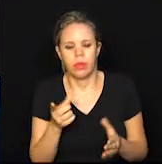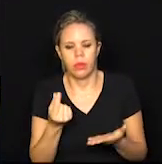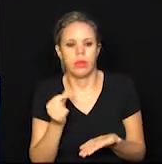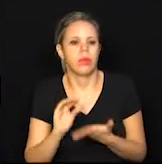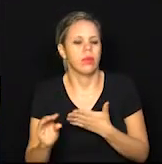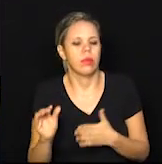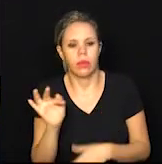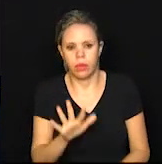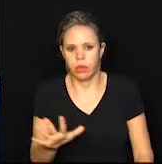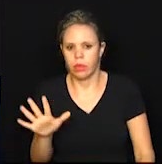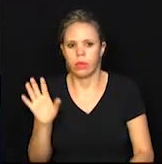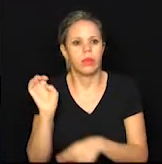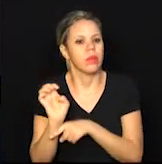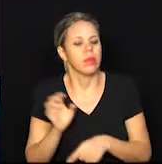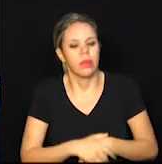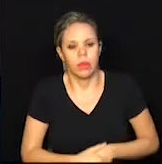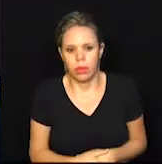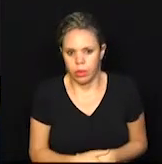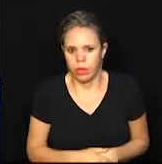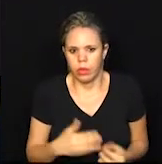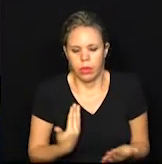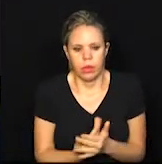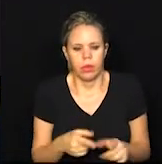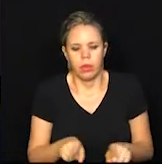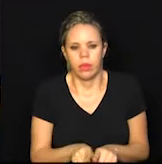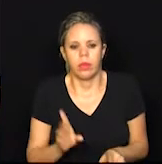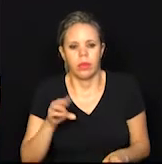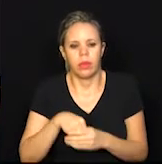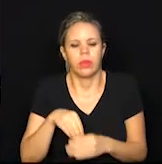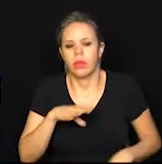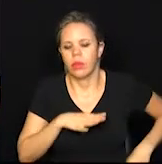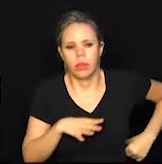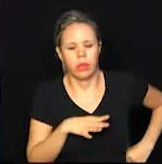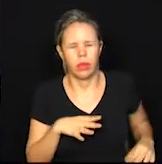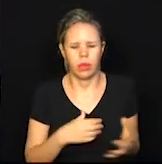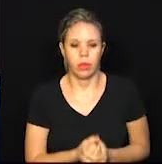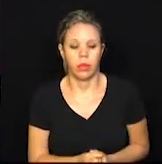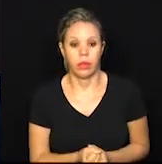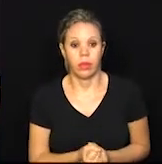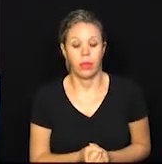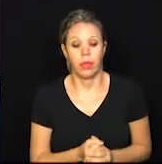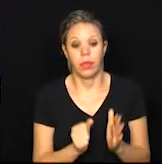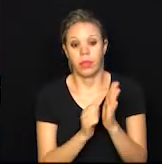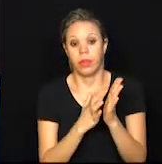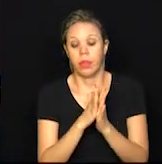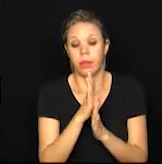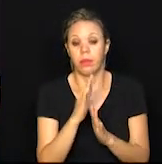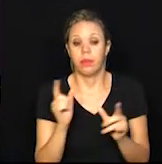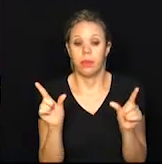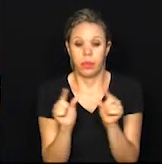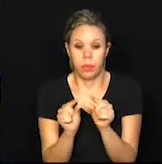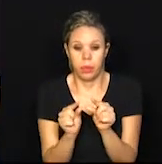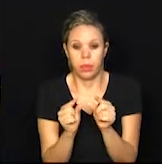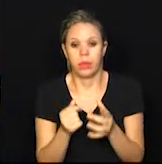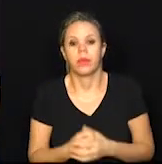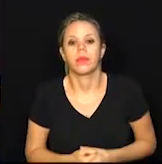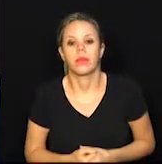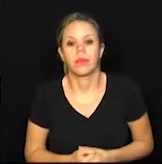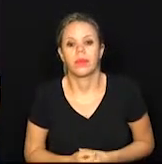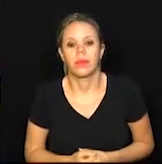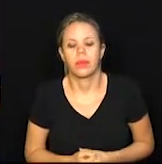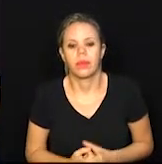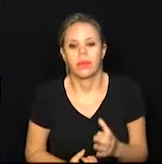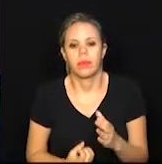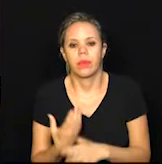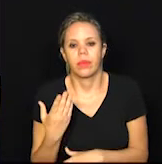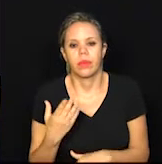financiamento federal, estadual, até mesmo aqui dentro da cidade. A burocracia é um pouco menor, mas a